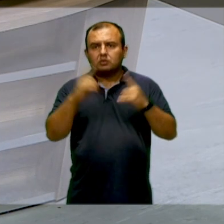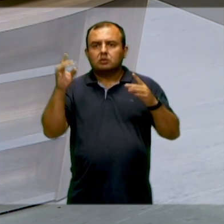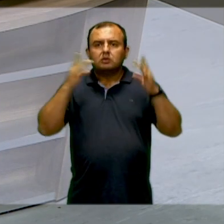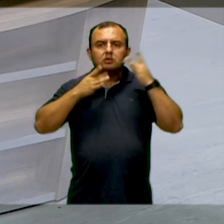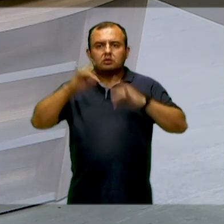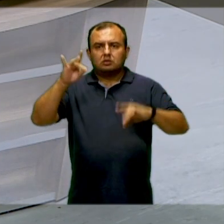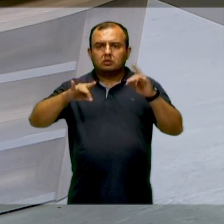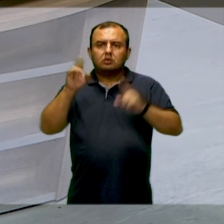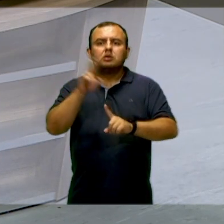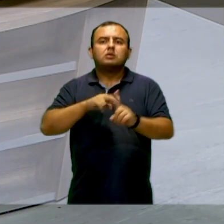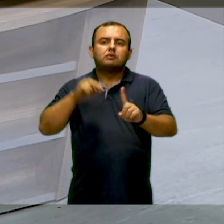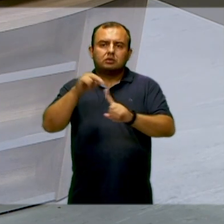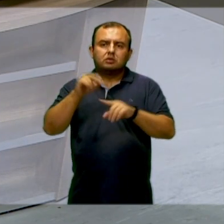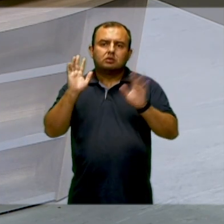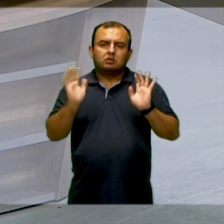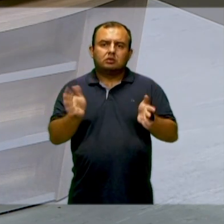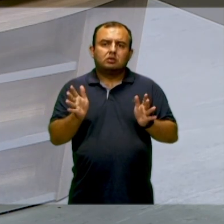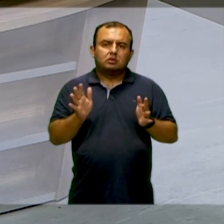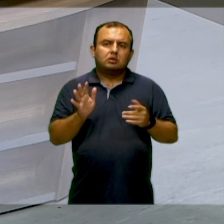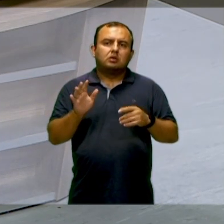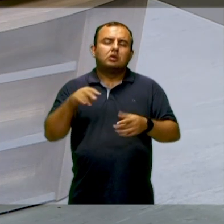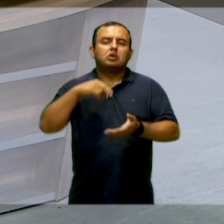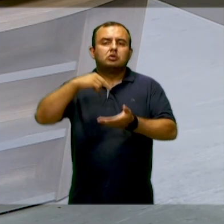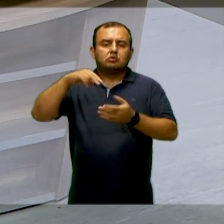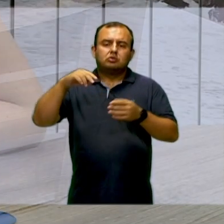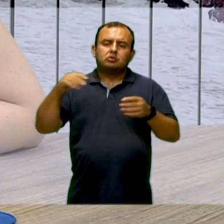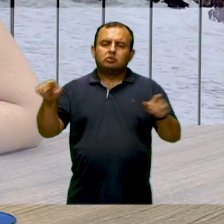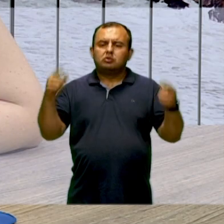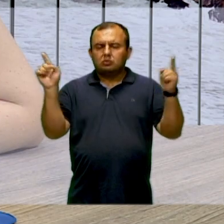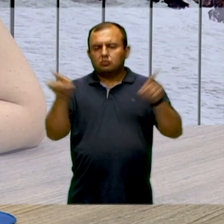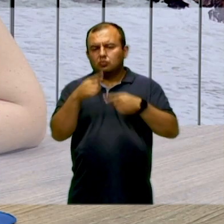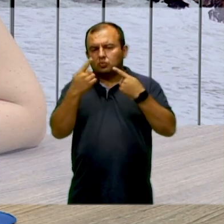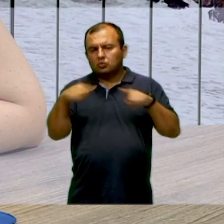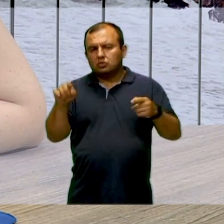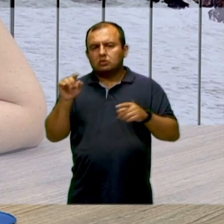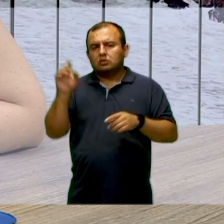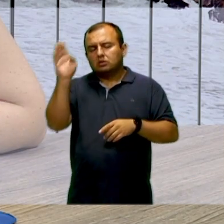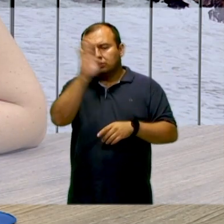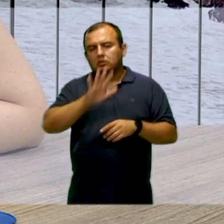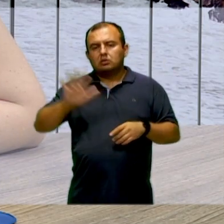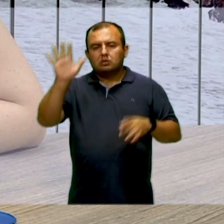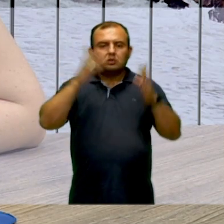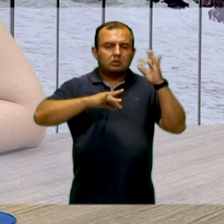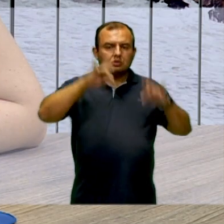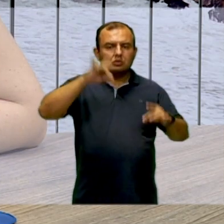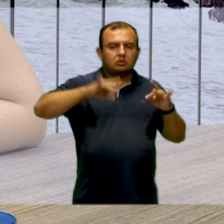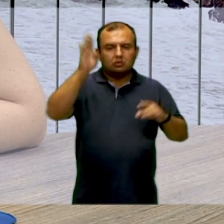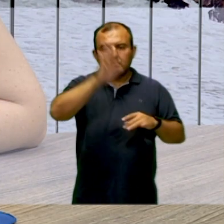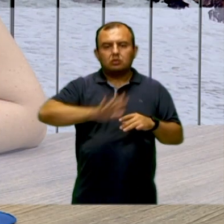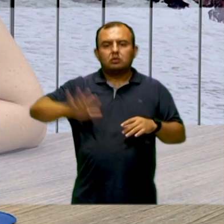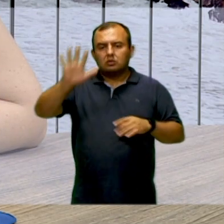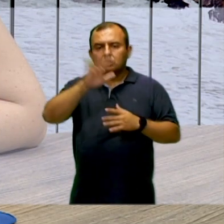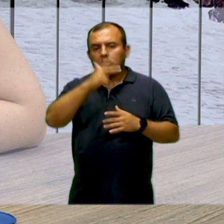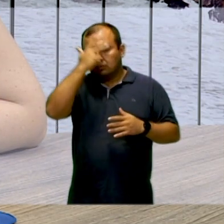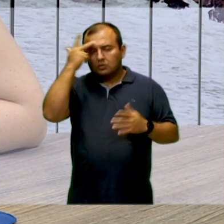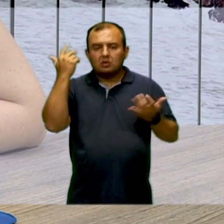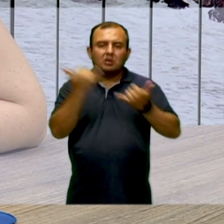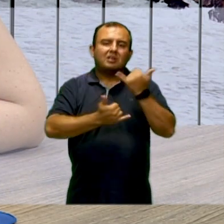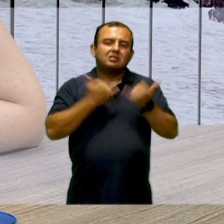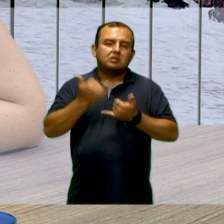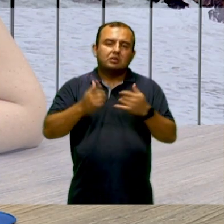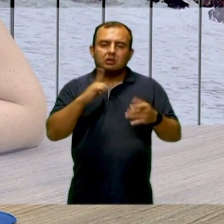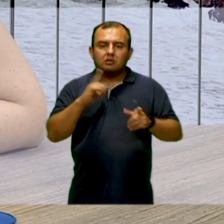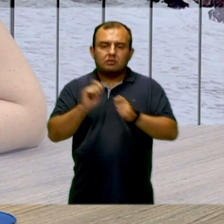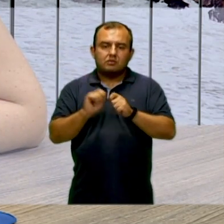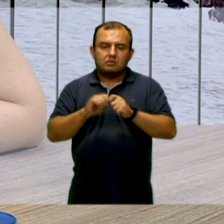Itajaí já foi referência. Palco de shows nacionais, certo? De teatro de esfera nacional. Daí o pessoal brincou comigo, tens que